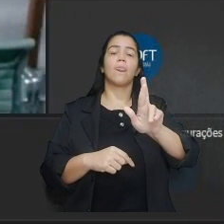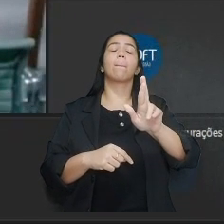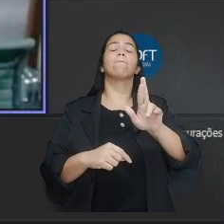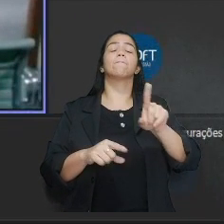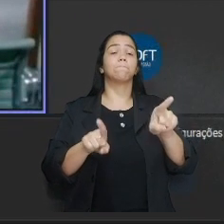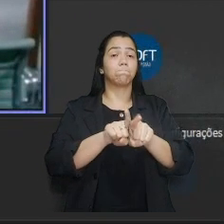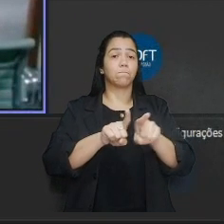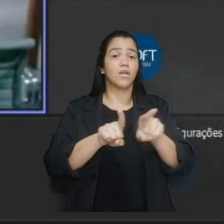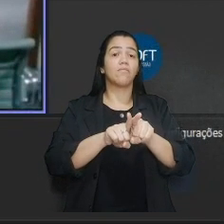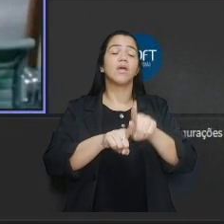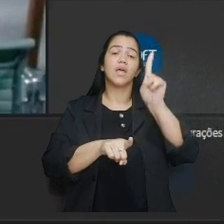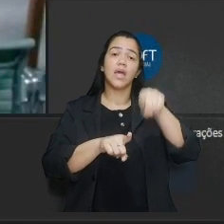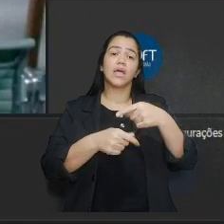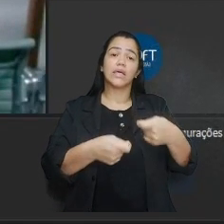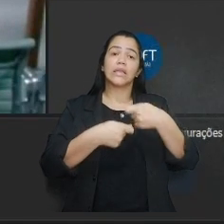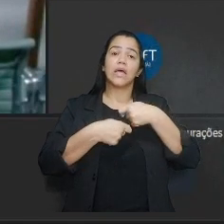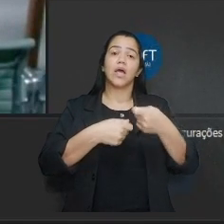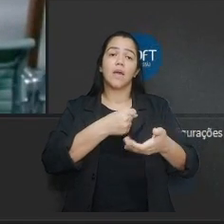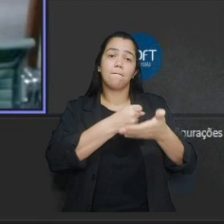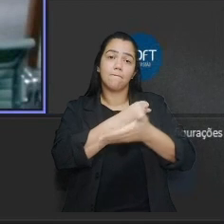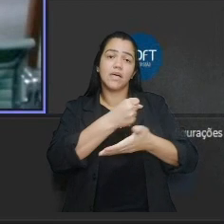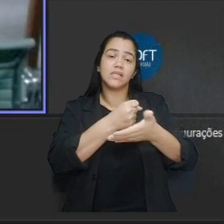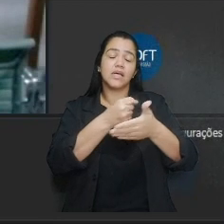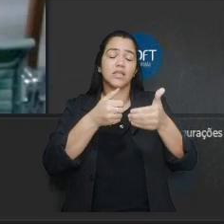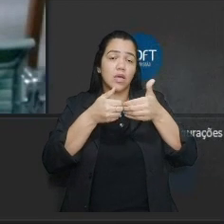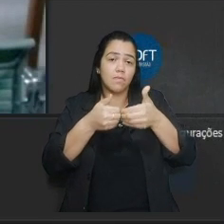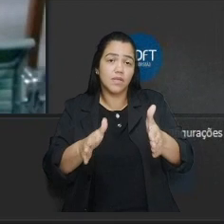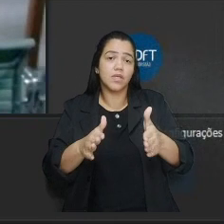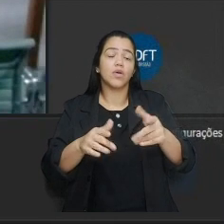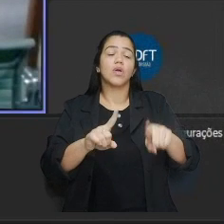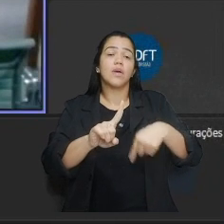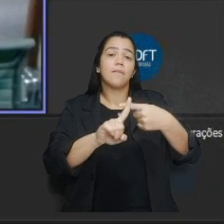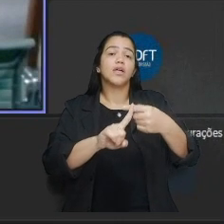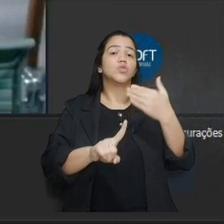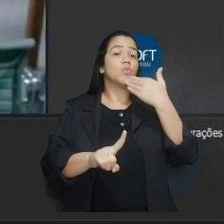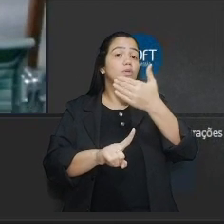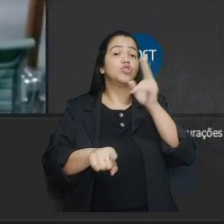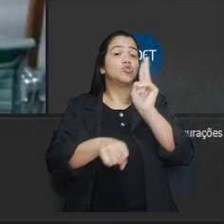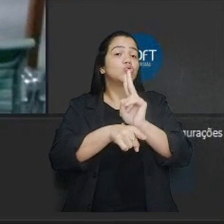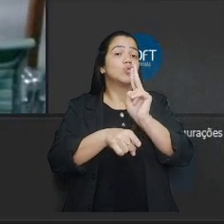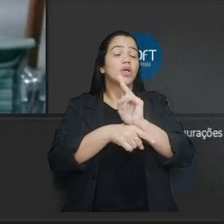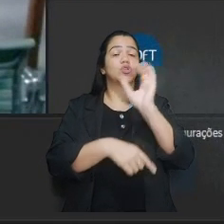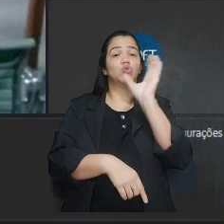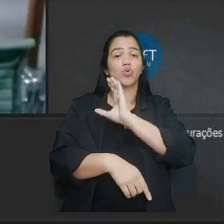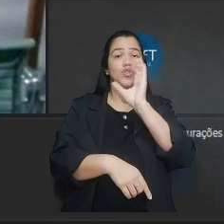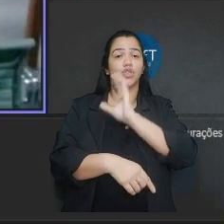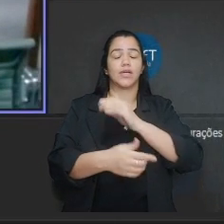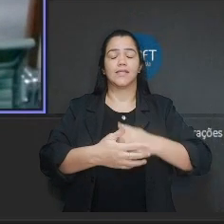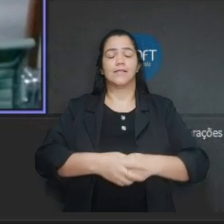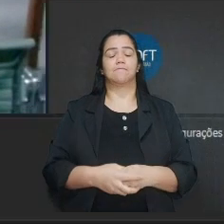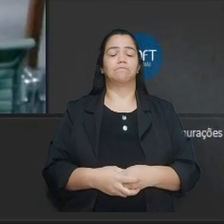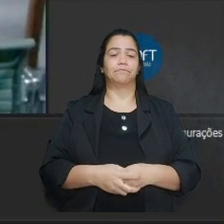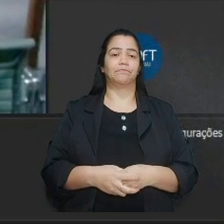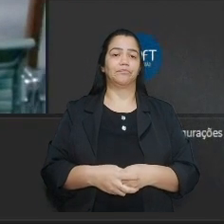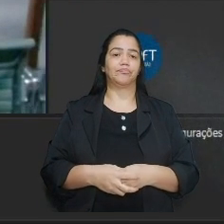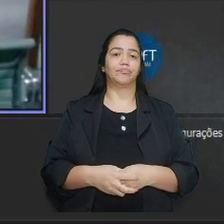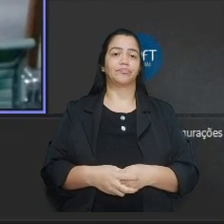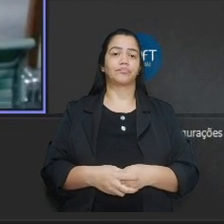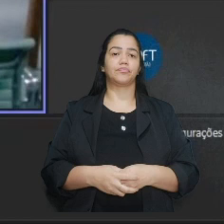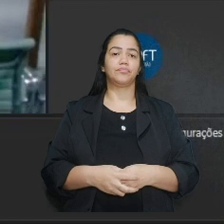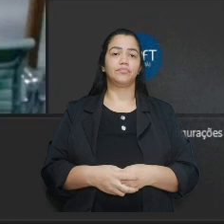Goodyear e foi o que embasou a inicial e o pedido de tutela de